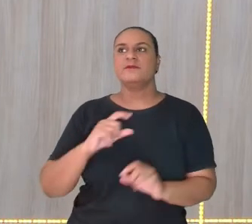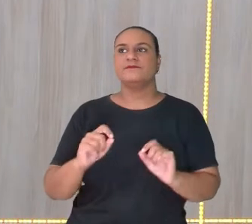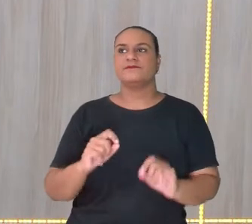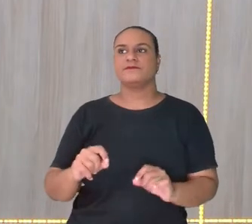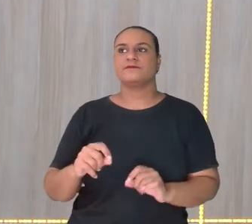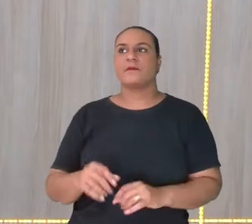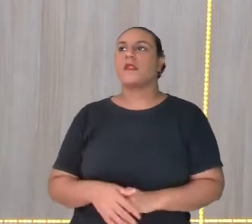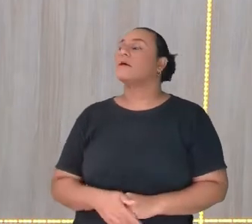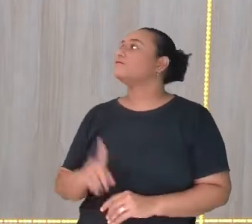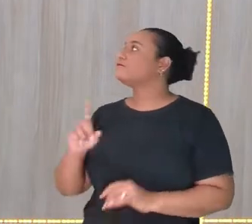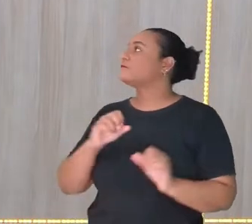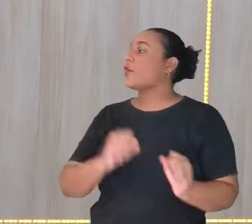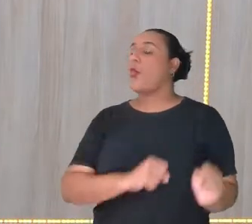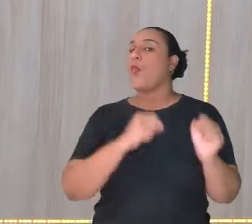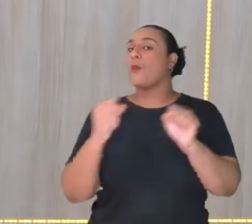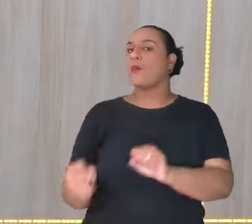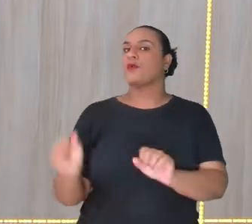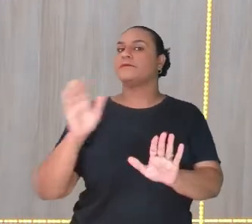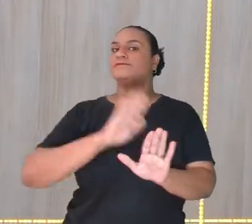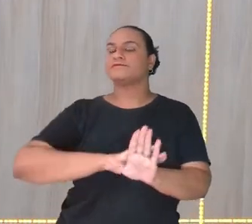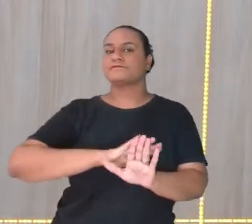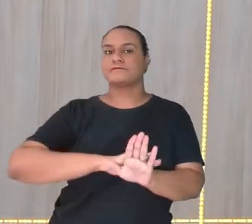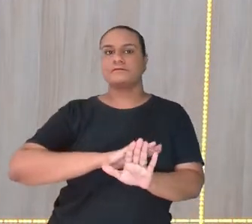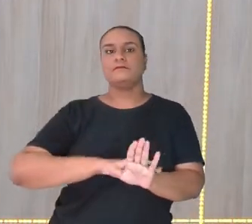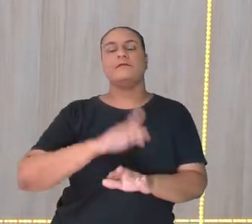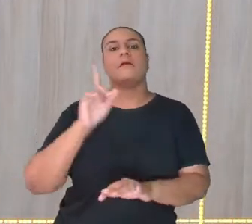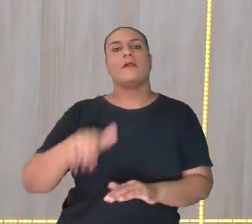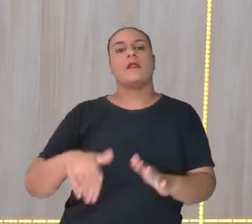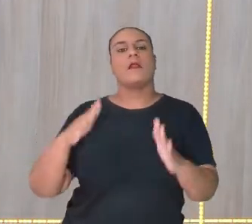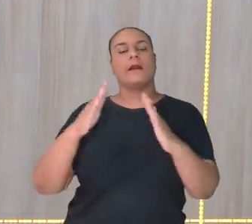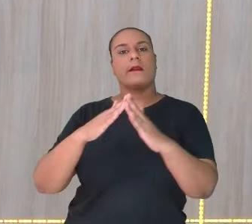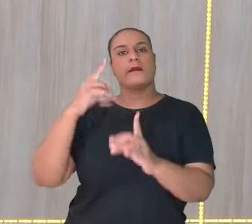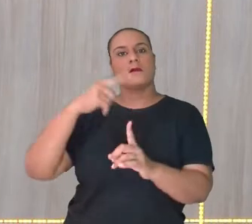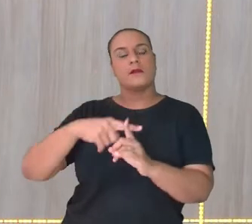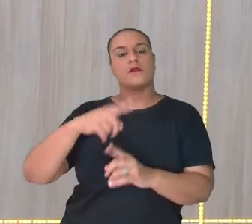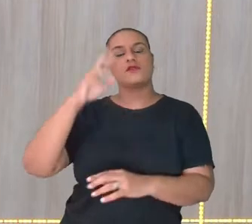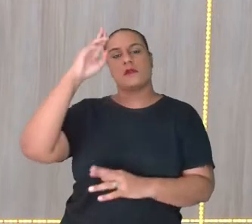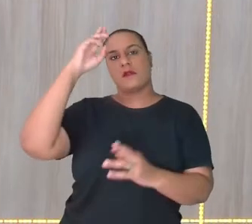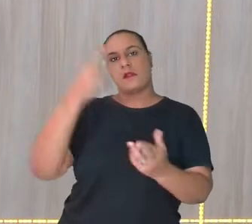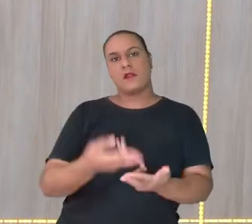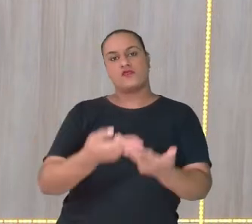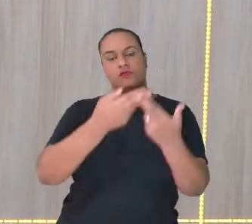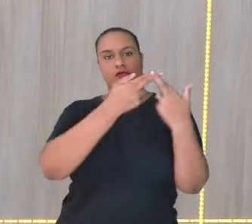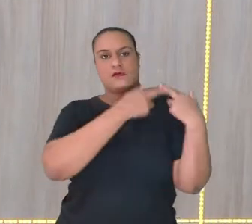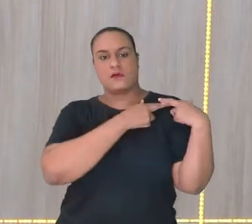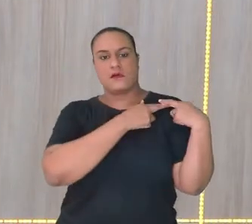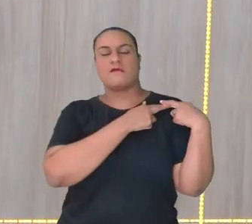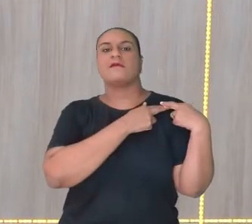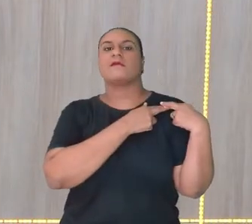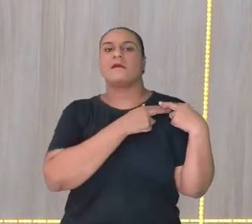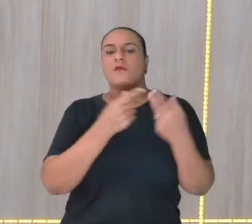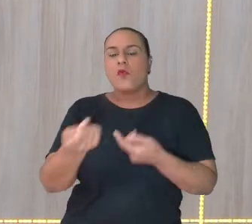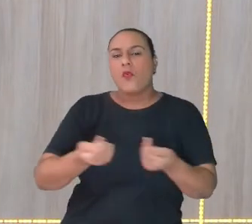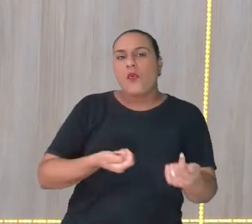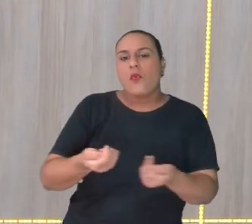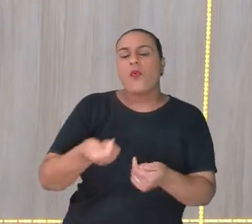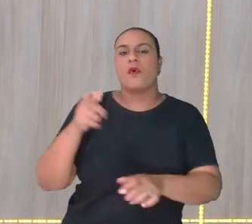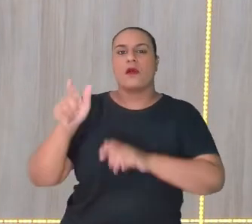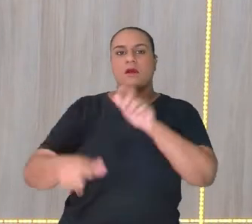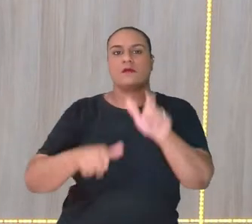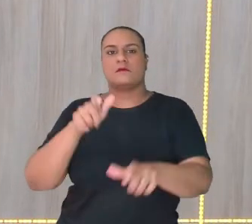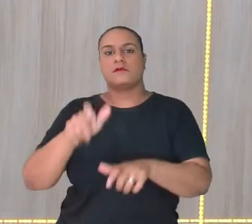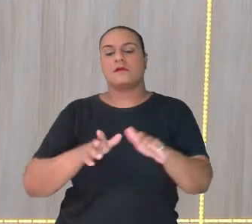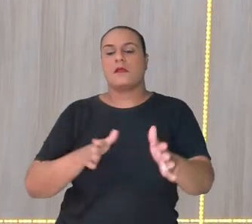poder ideológico, porque era a igreja que era responsável por conduzir as pessoas